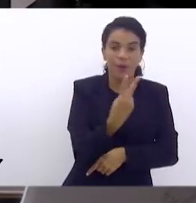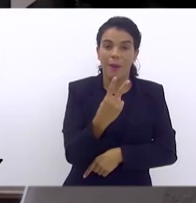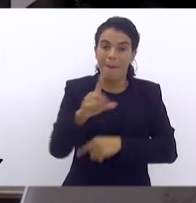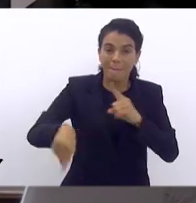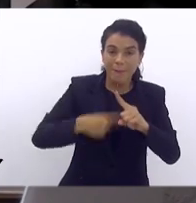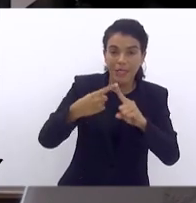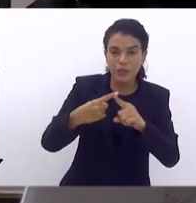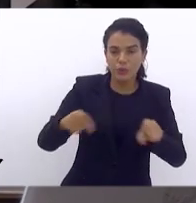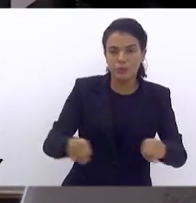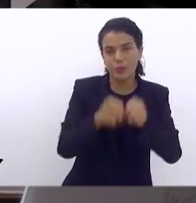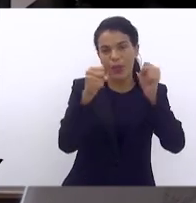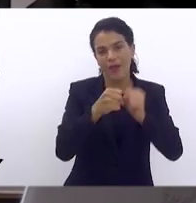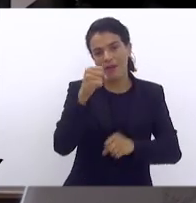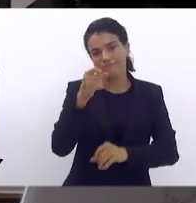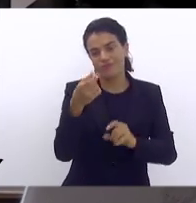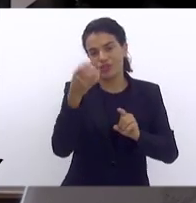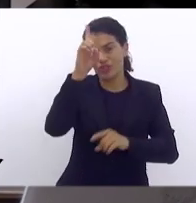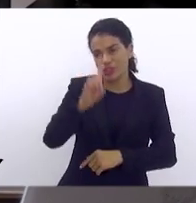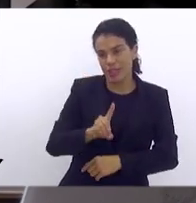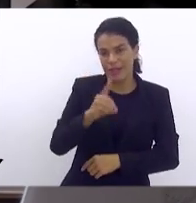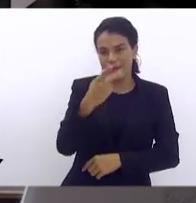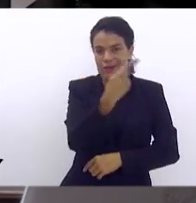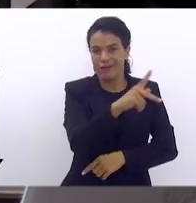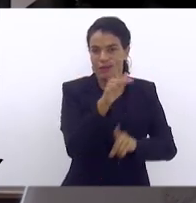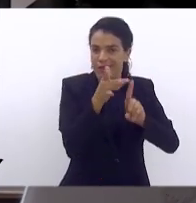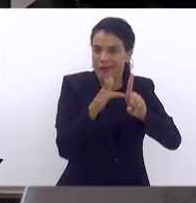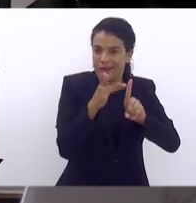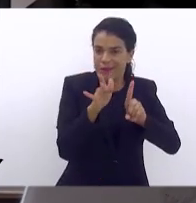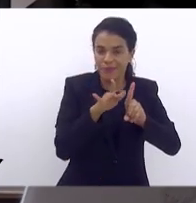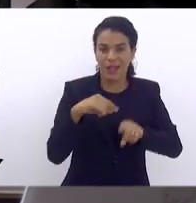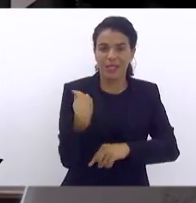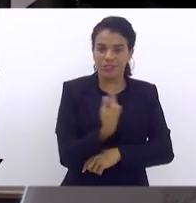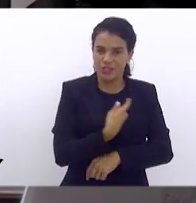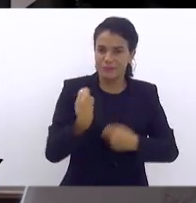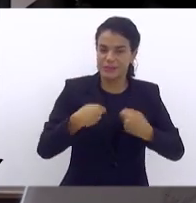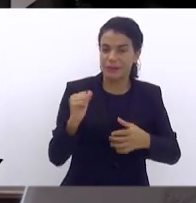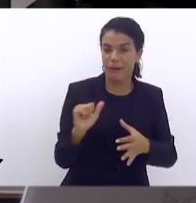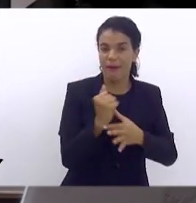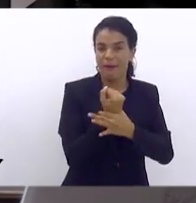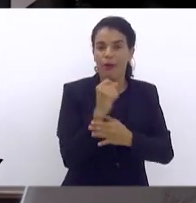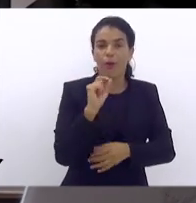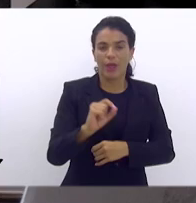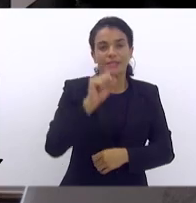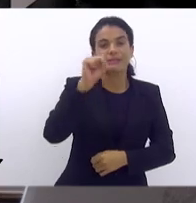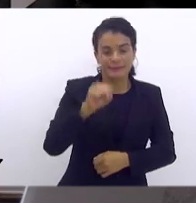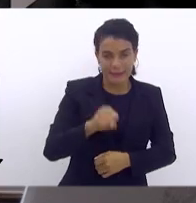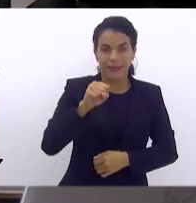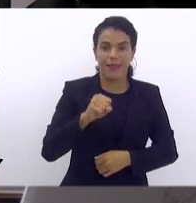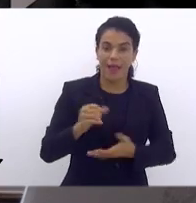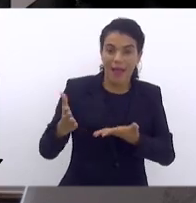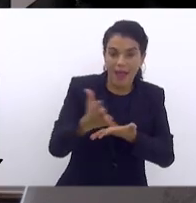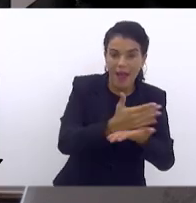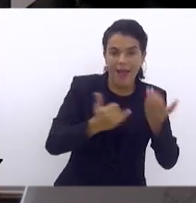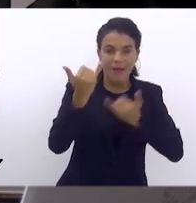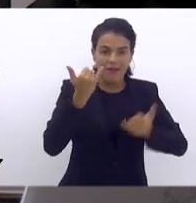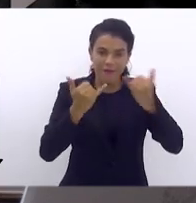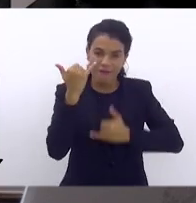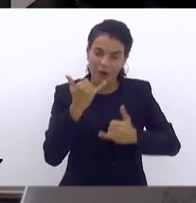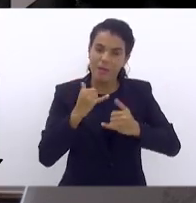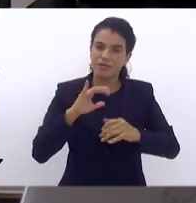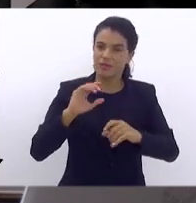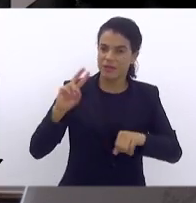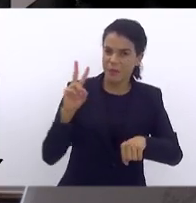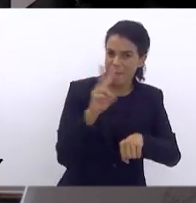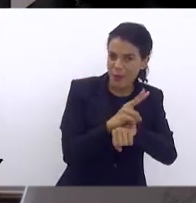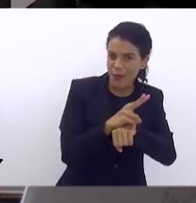em mais uma violação de direitos daquela vítima né O que a gente precisa garantir é que sim os dados estejam resguardados